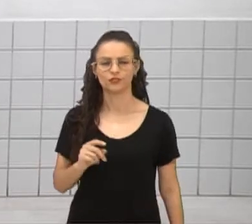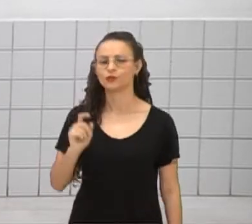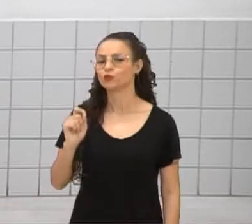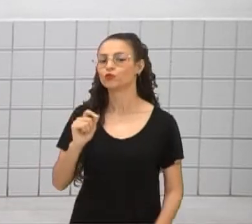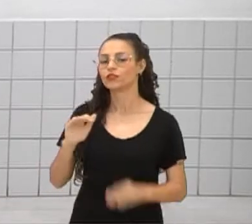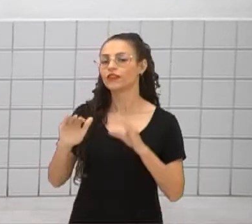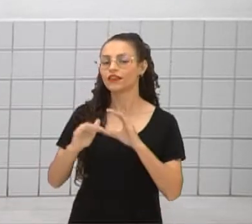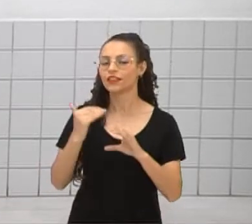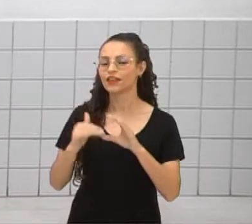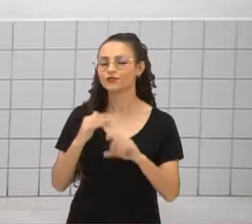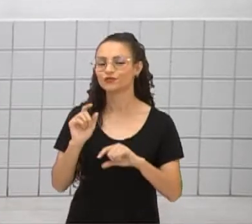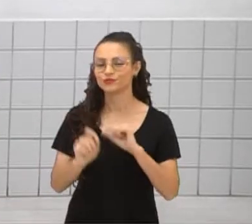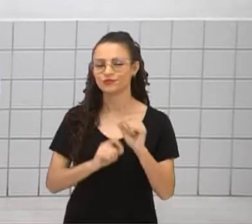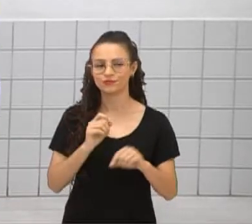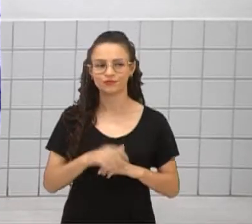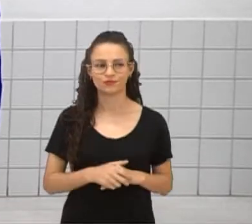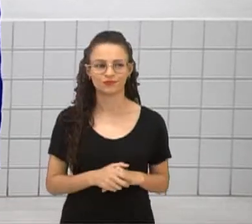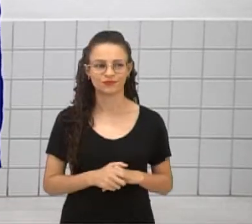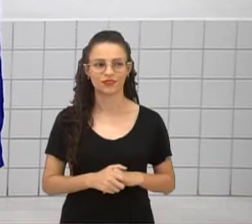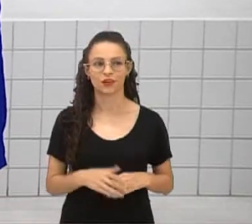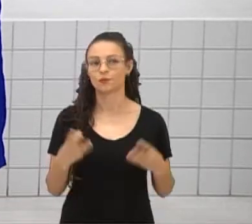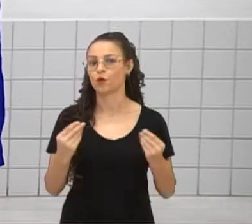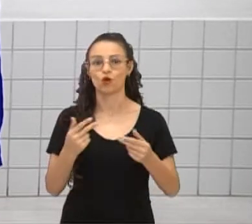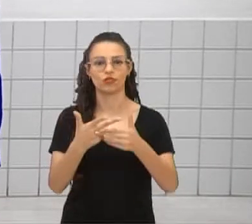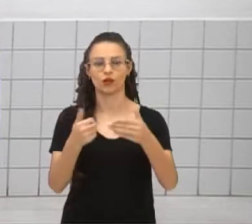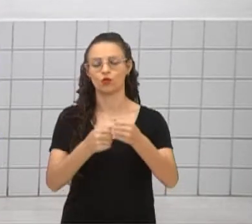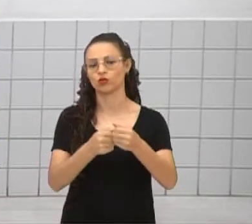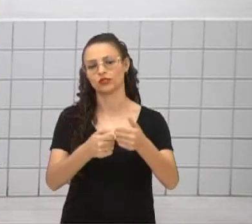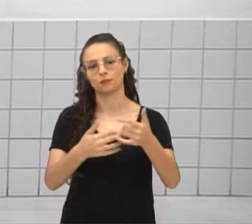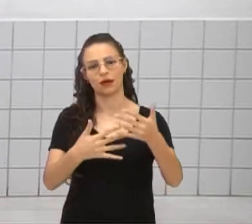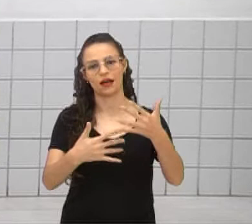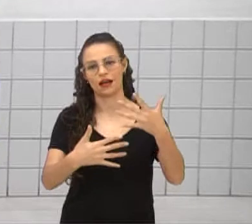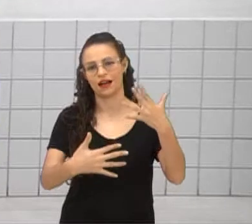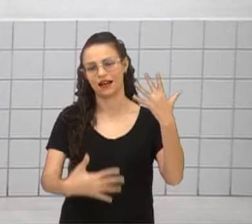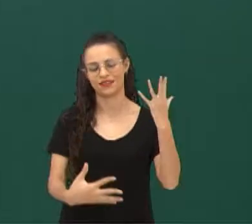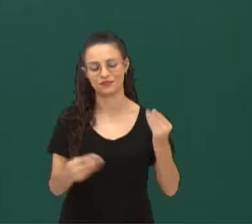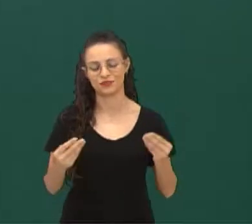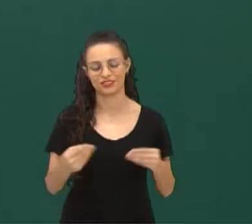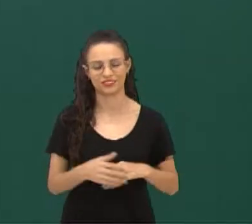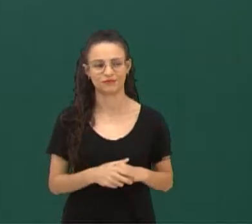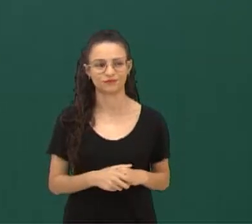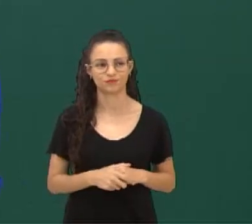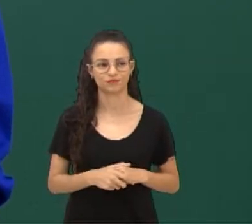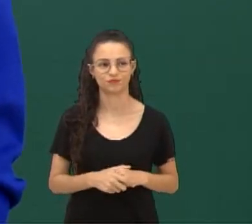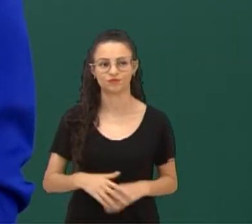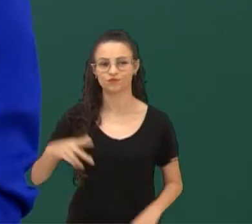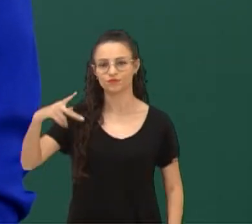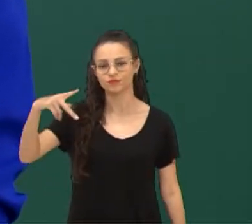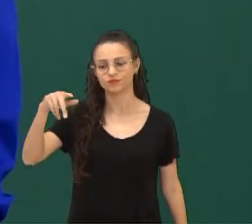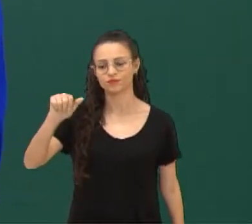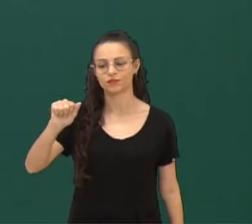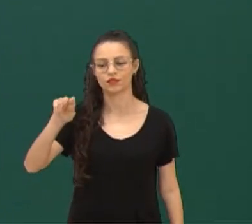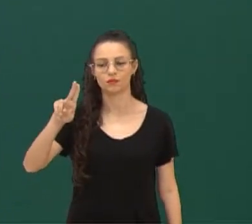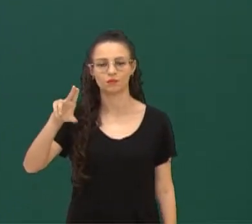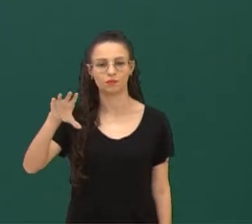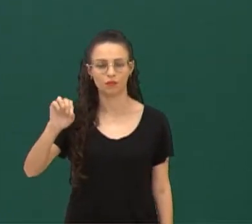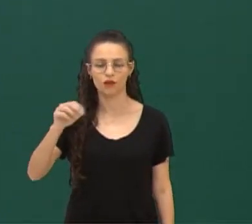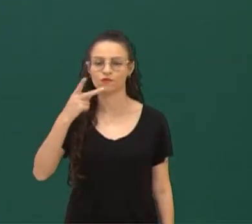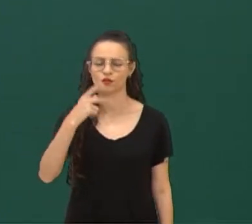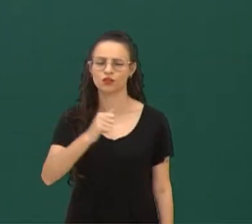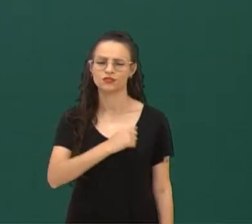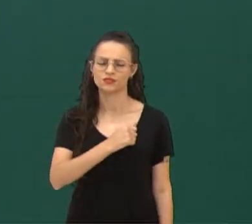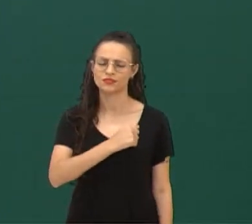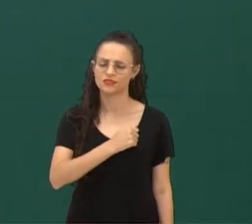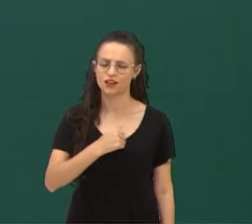que você tem de recadinho assistir casas muita coisa Fischer tem bastante coisas então vamos lá olha Paulo Miguel de Lima Melo manda um